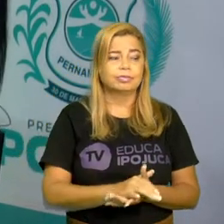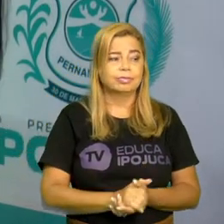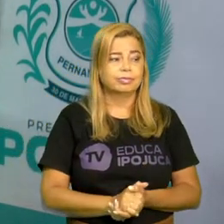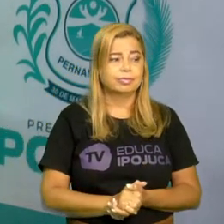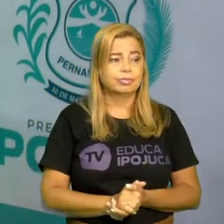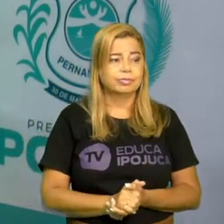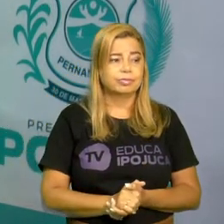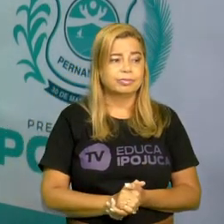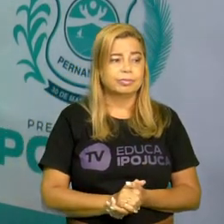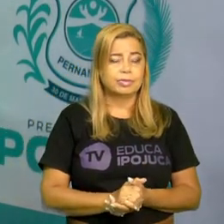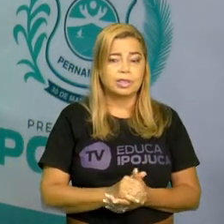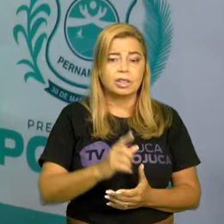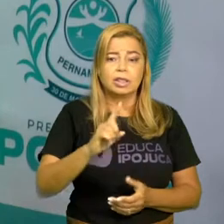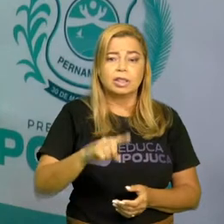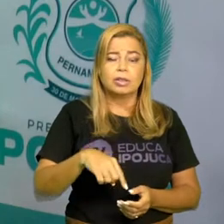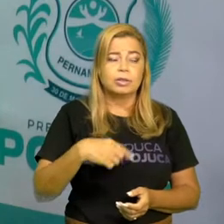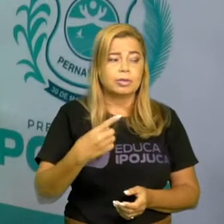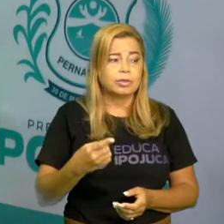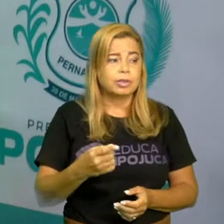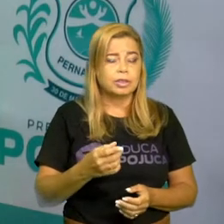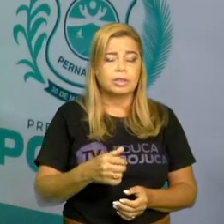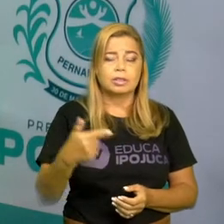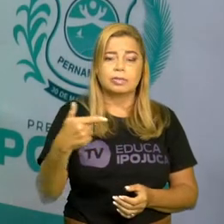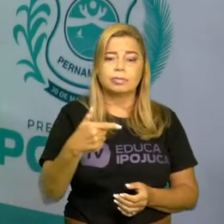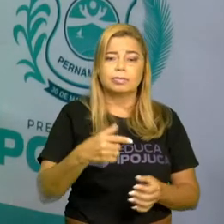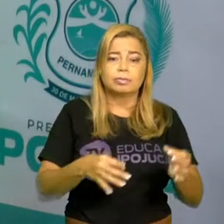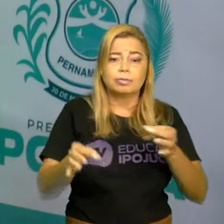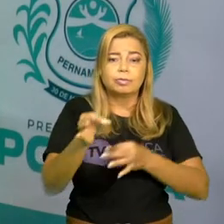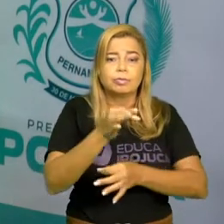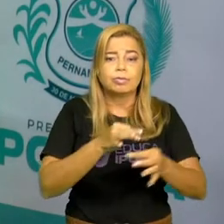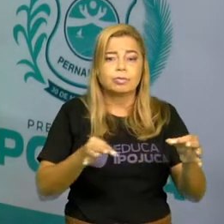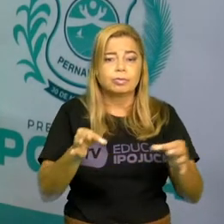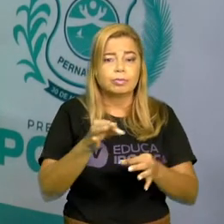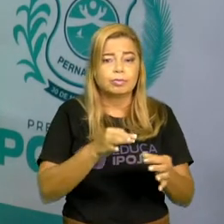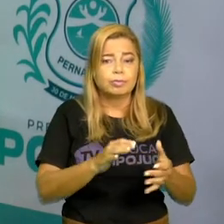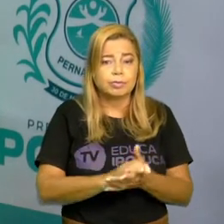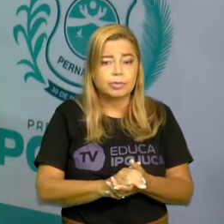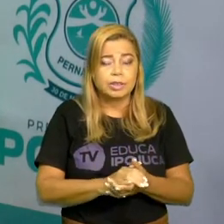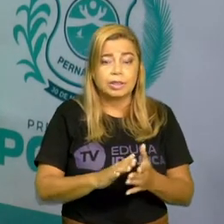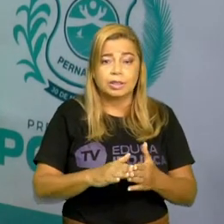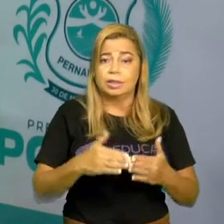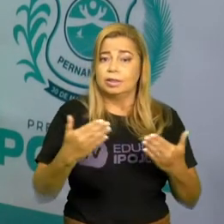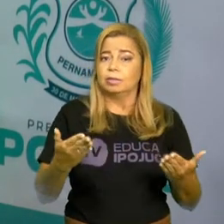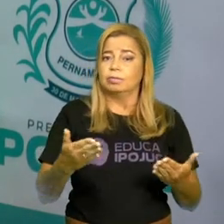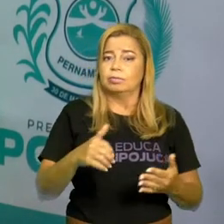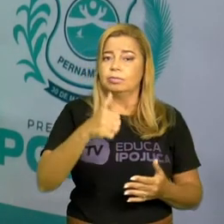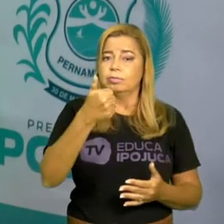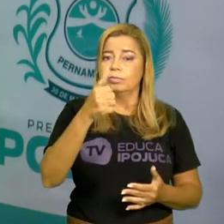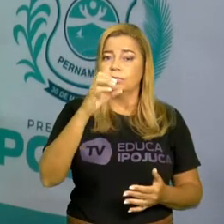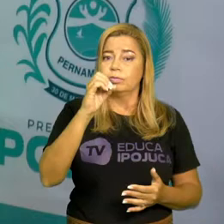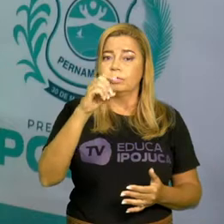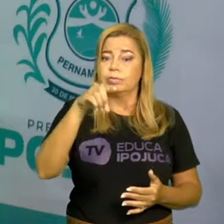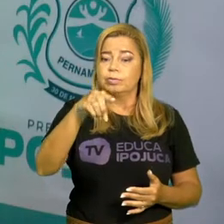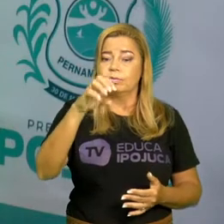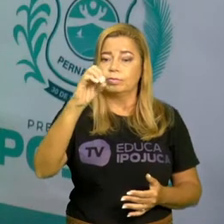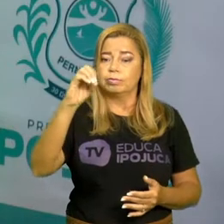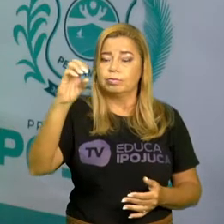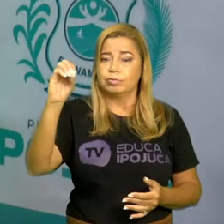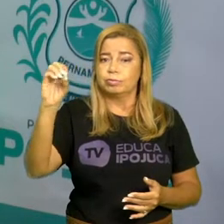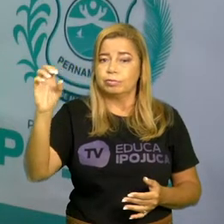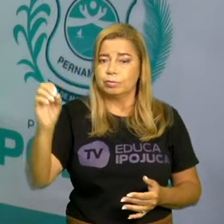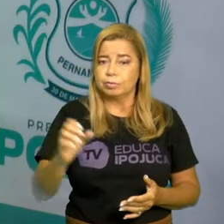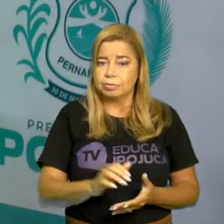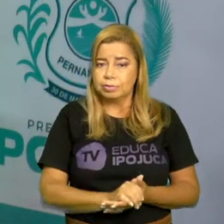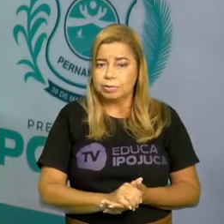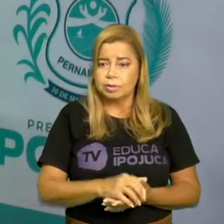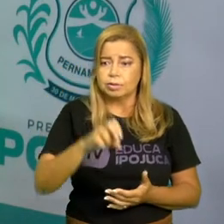789. Quando eu vou para a minha segunda ordem, eu vou entender. Eita, eu agora vou para 10 mil, 50 mil, 300